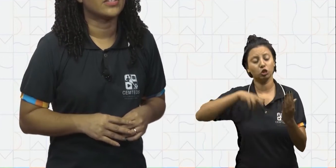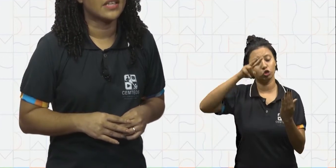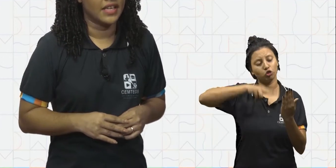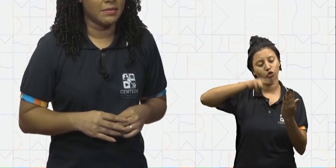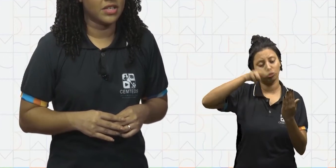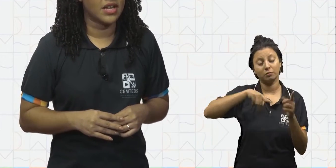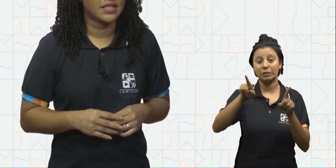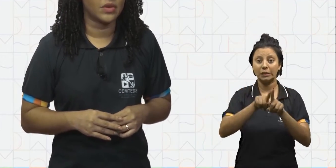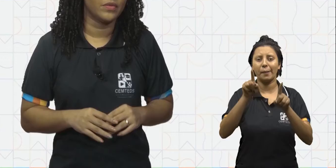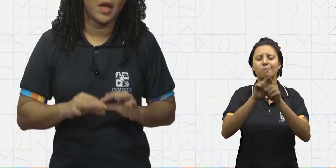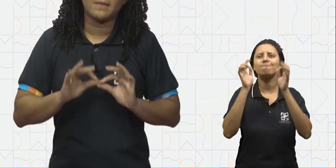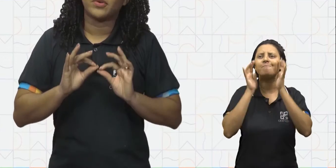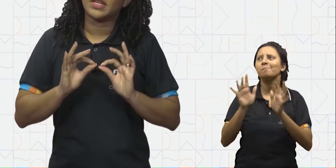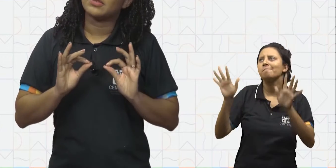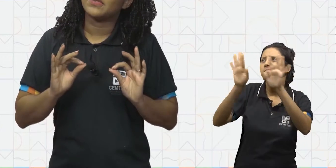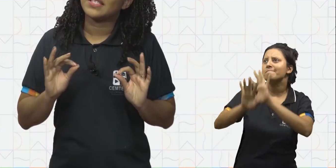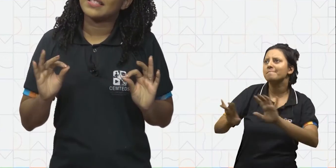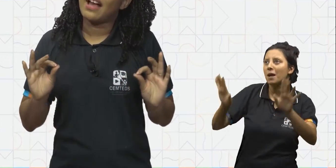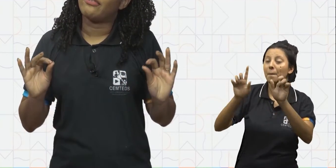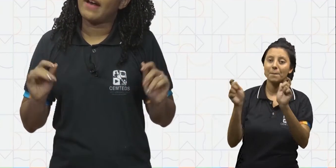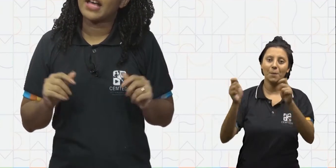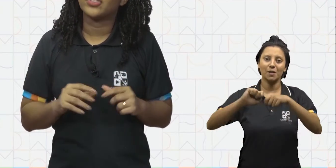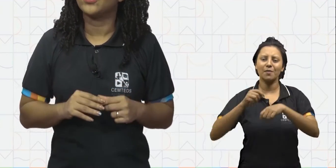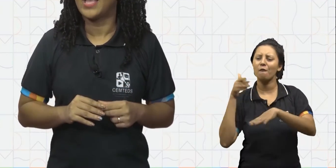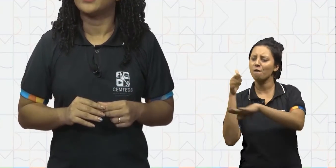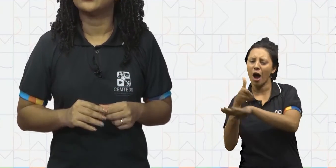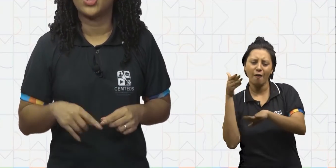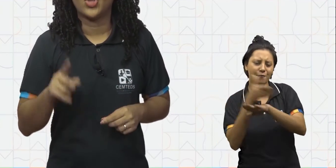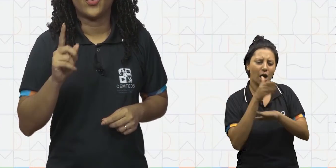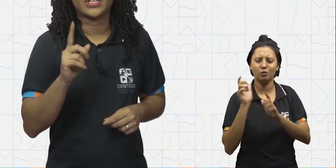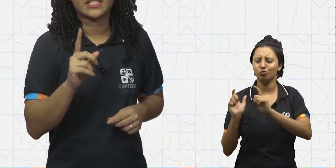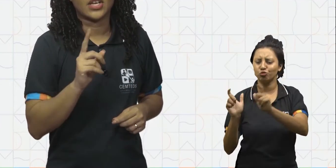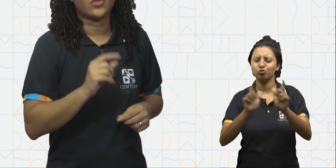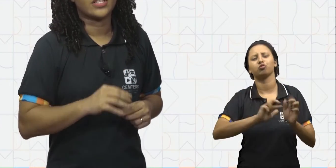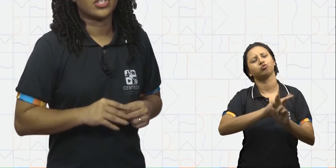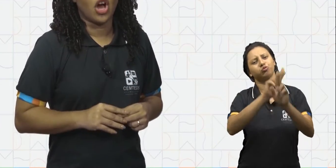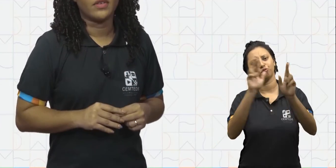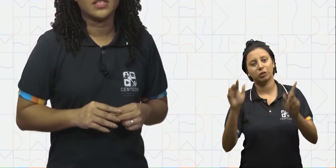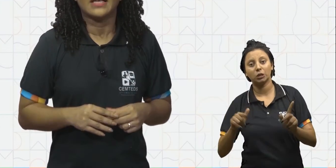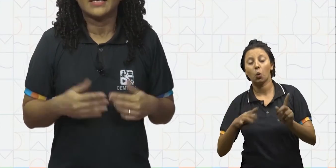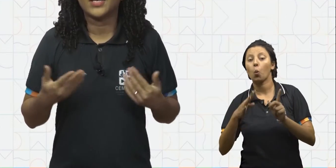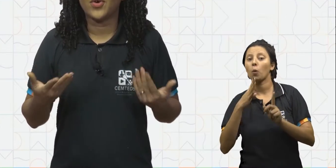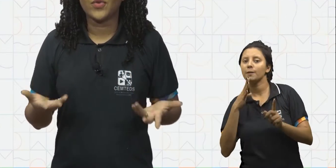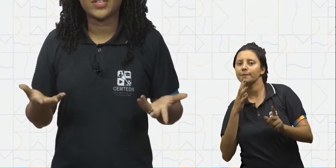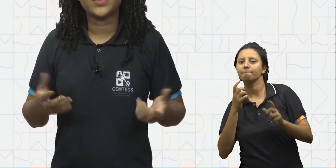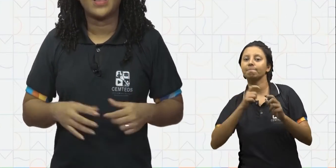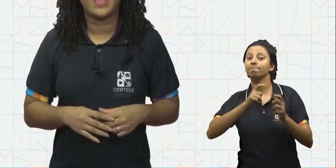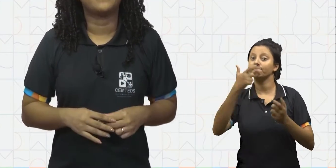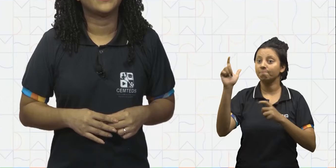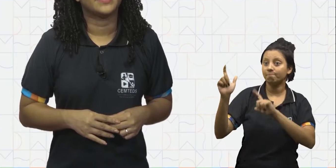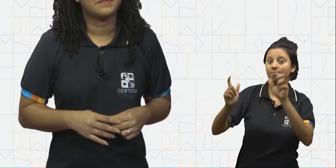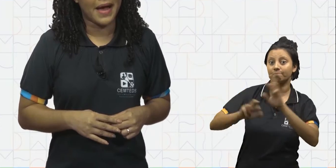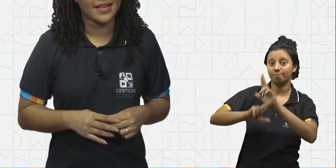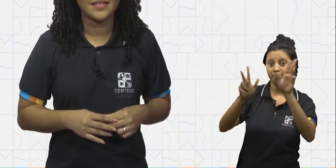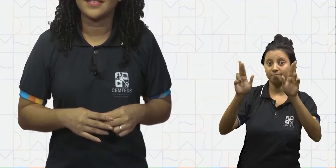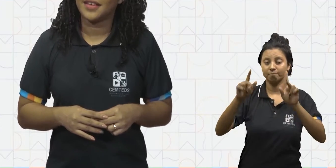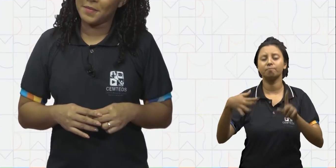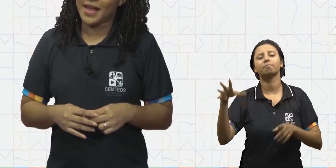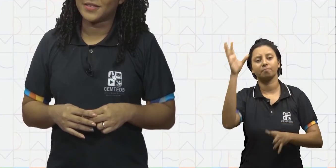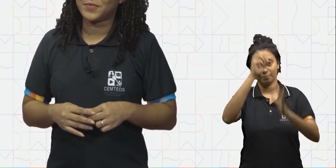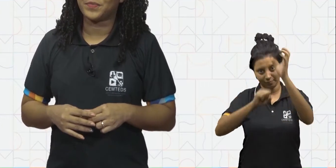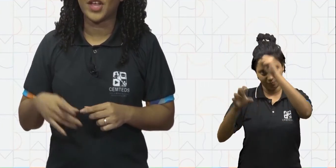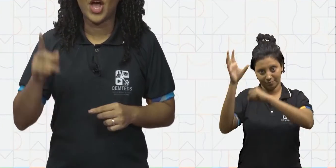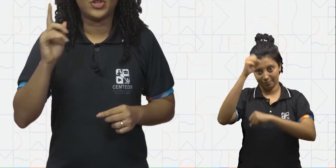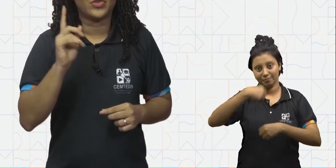e da nossa imaginação, podemos visitar vários lugares, conhecer coisas novas e, com isso, aprender mais